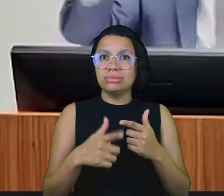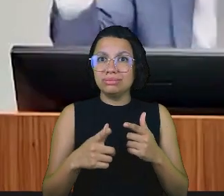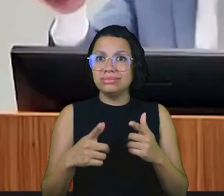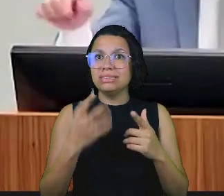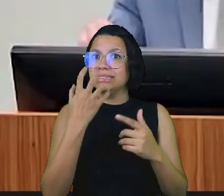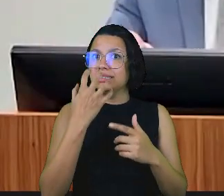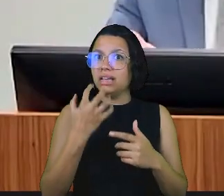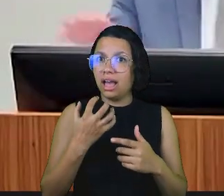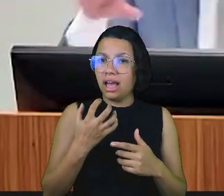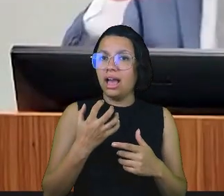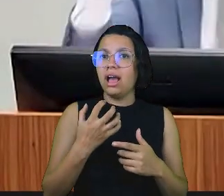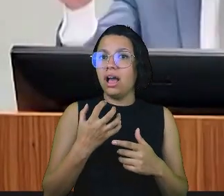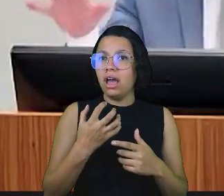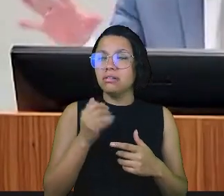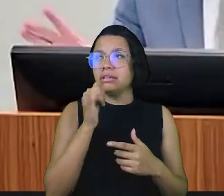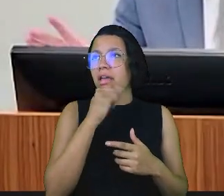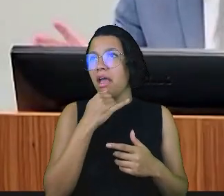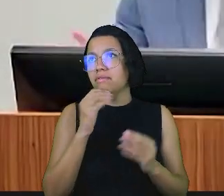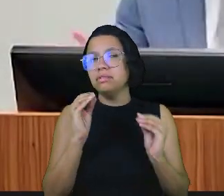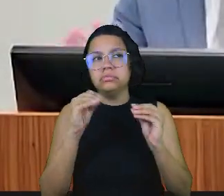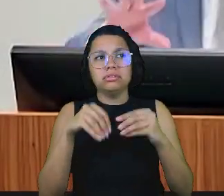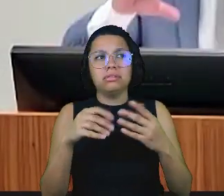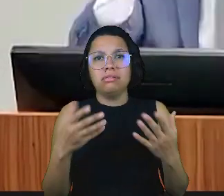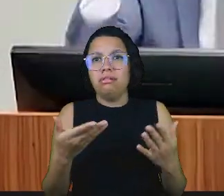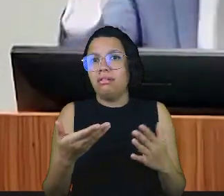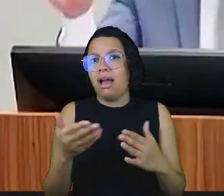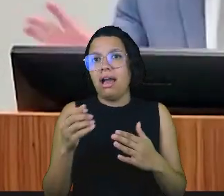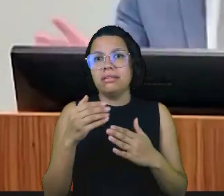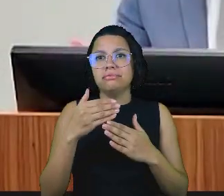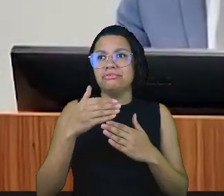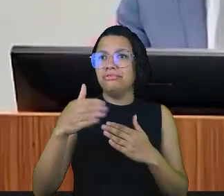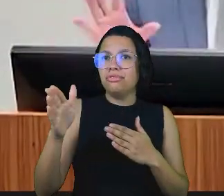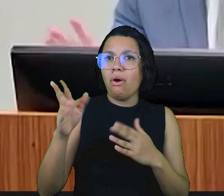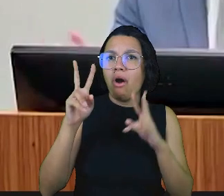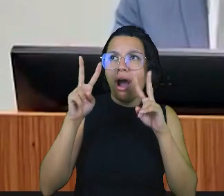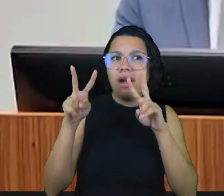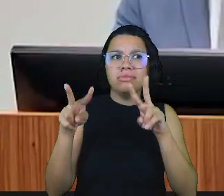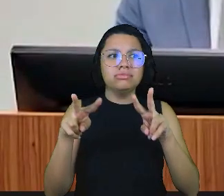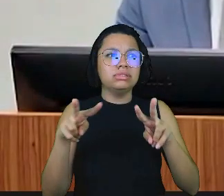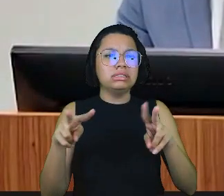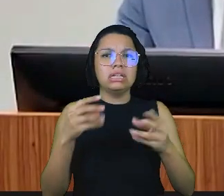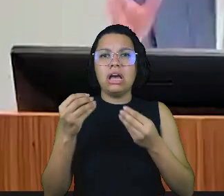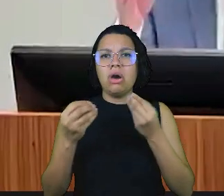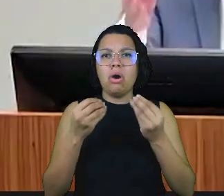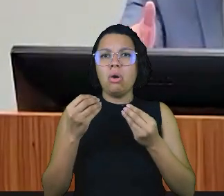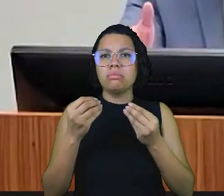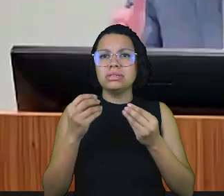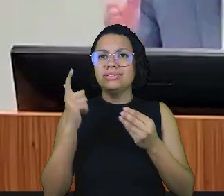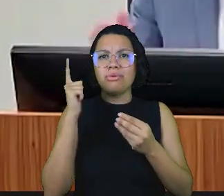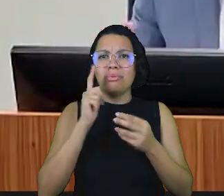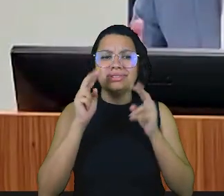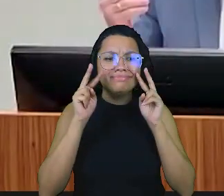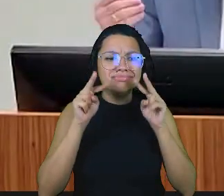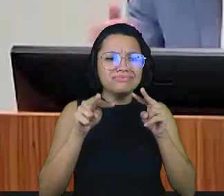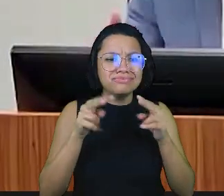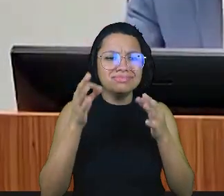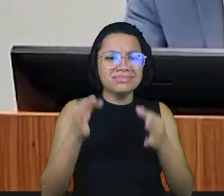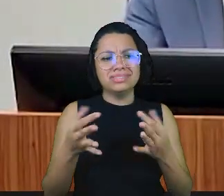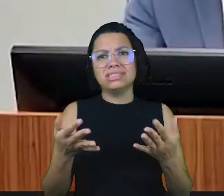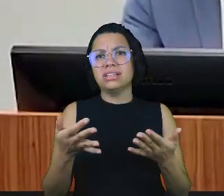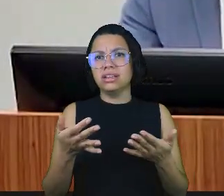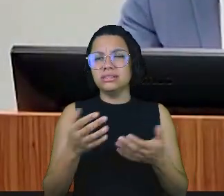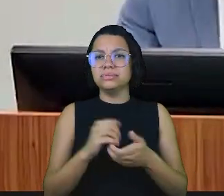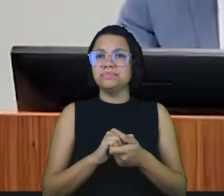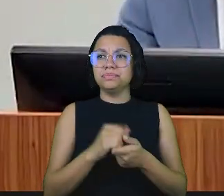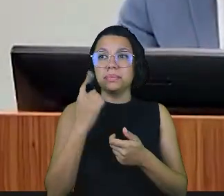infelizmente, colocadas fora do ângulo de visão, estão numa espécie de periferia, a gente não enxerga direito, porque, vejam, uma